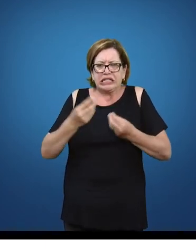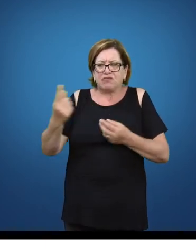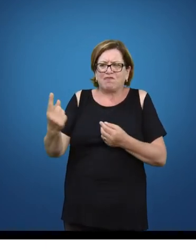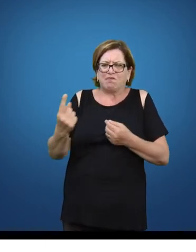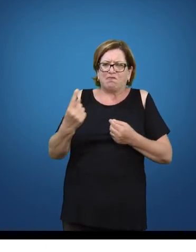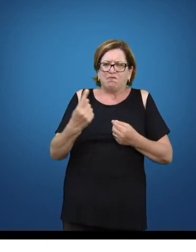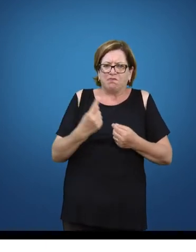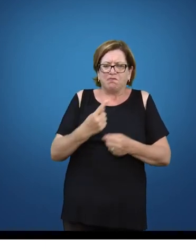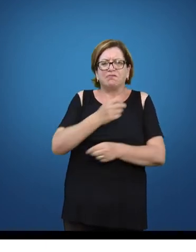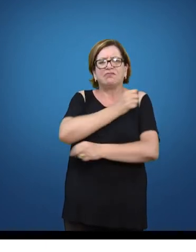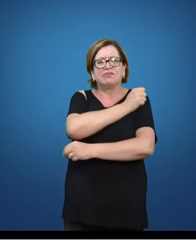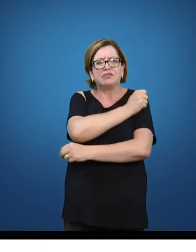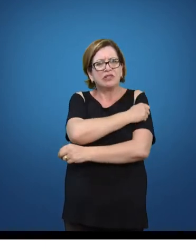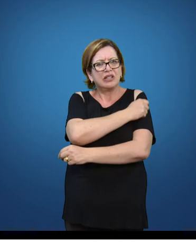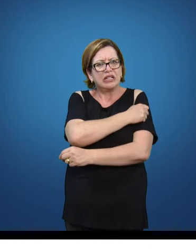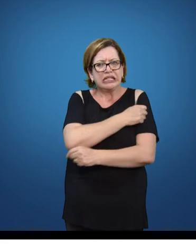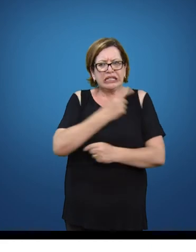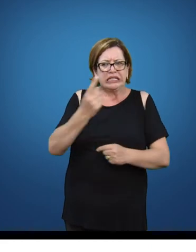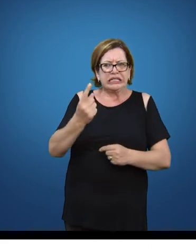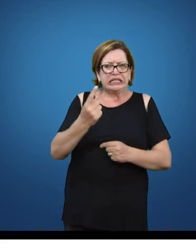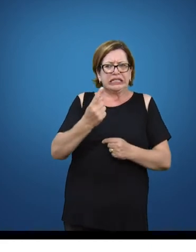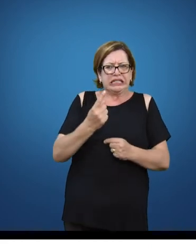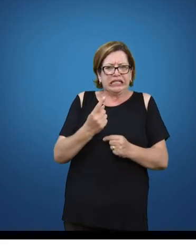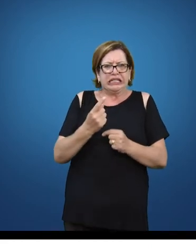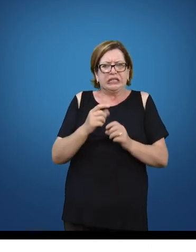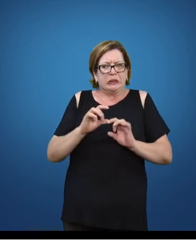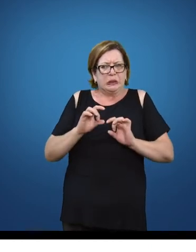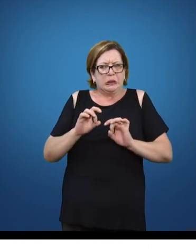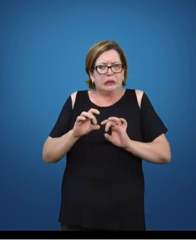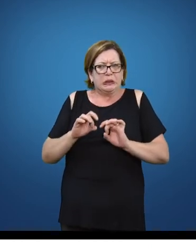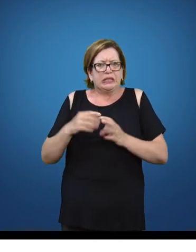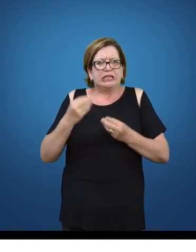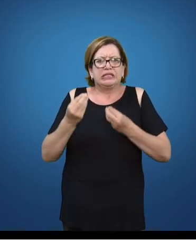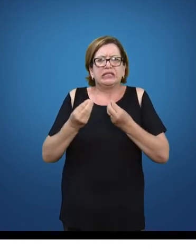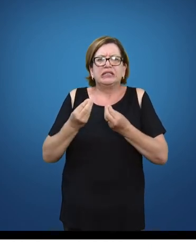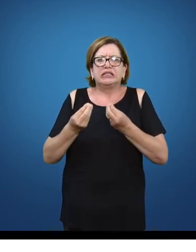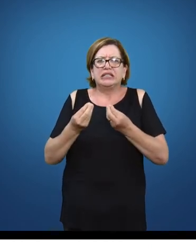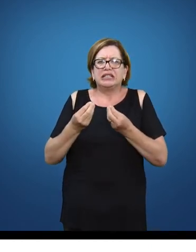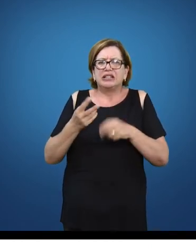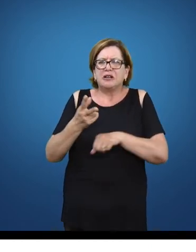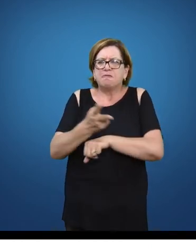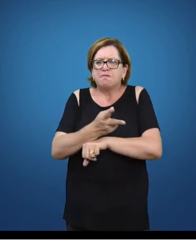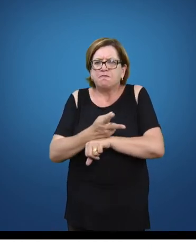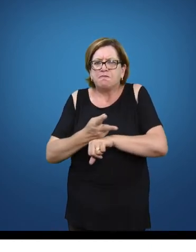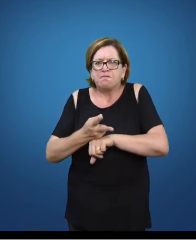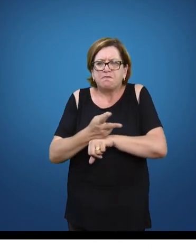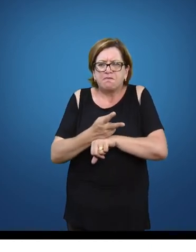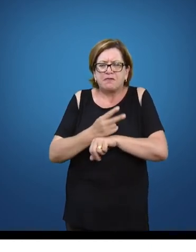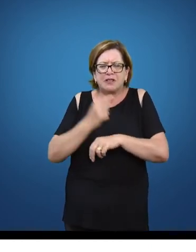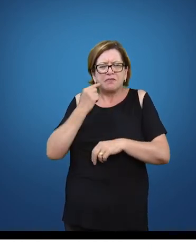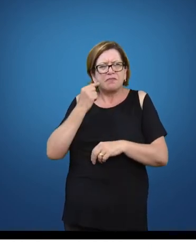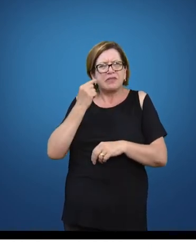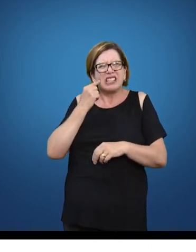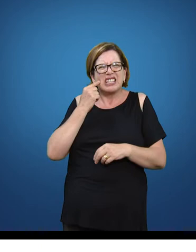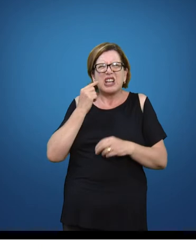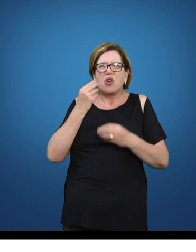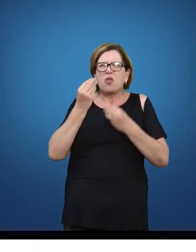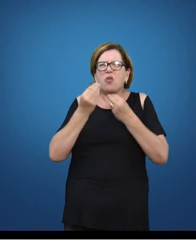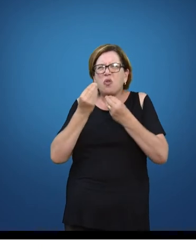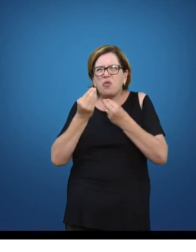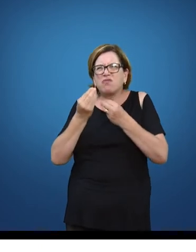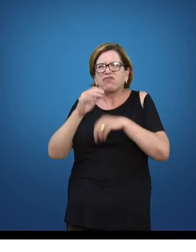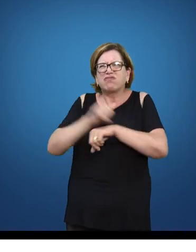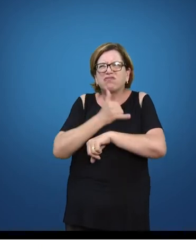aluno receber receba uma necessidade específica ele consegue buscar e vislumbrar possibilidades